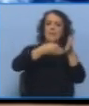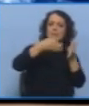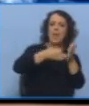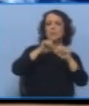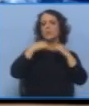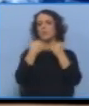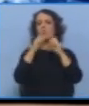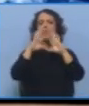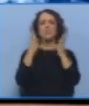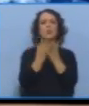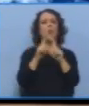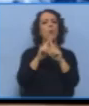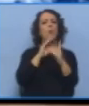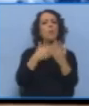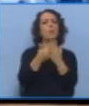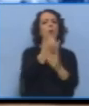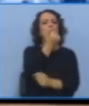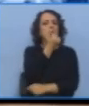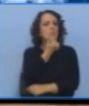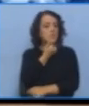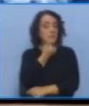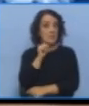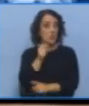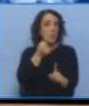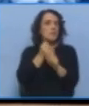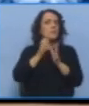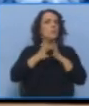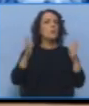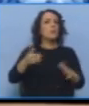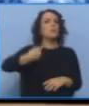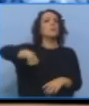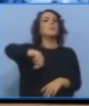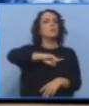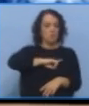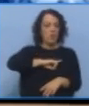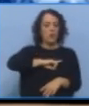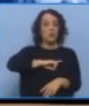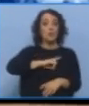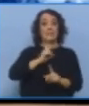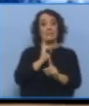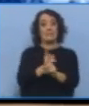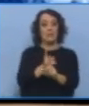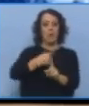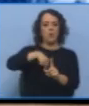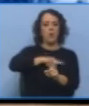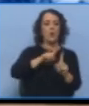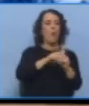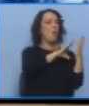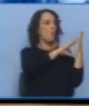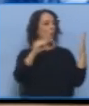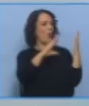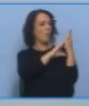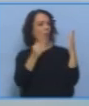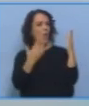sociedade em geral, são desafios enormes que se nos colocam. E, portanto, fomos transformando e desconstruindo uma série de modelos